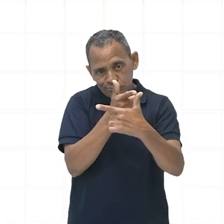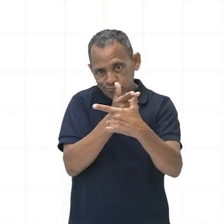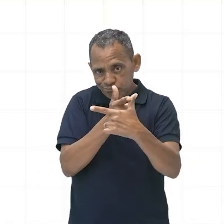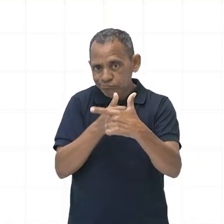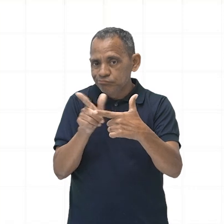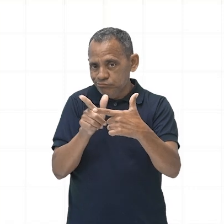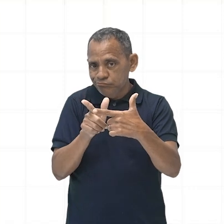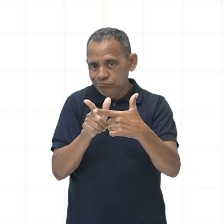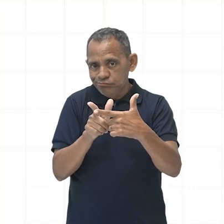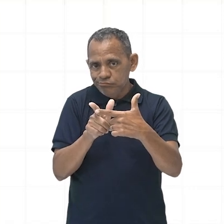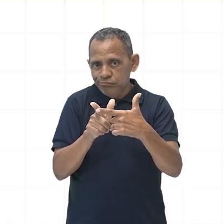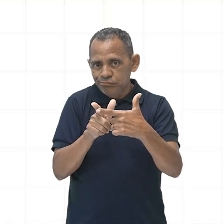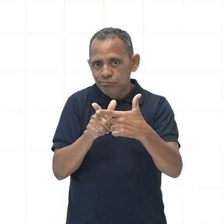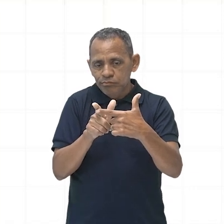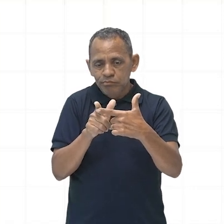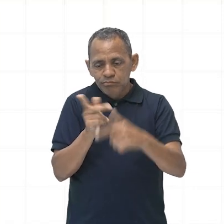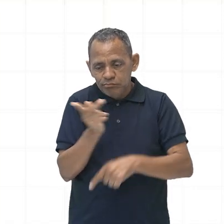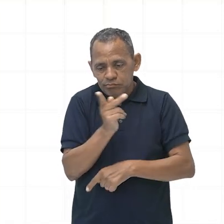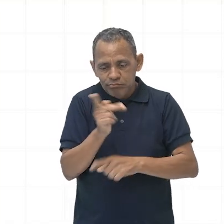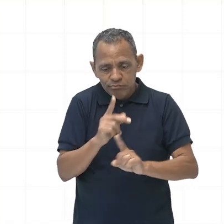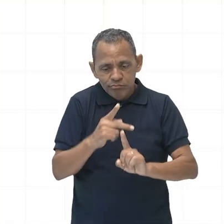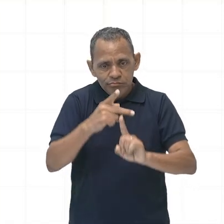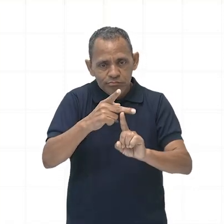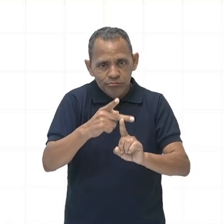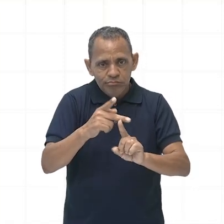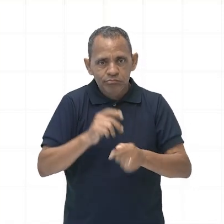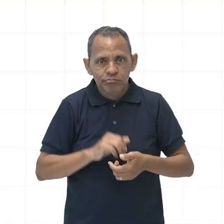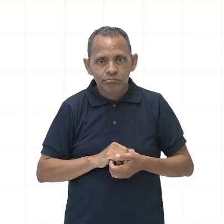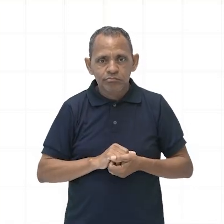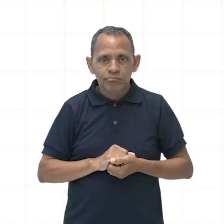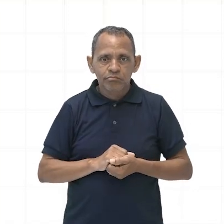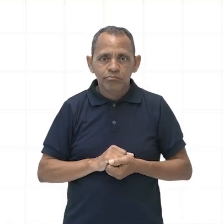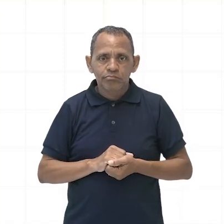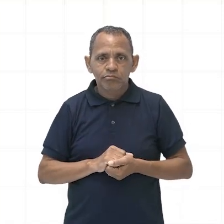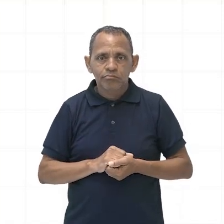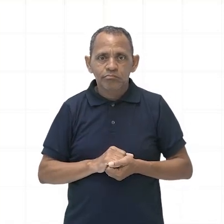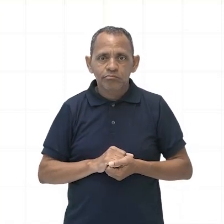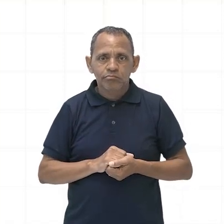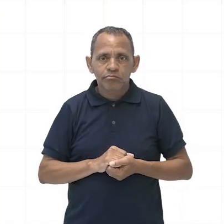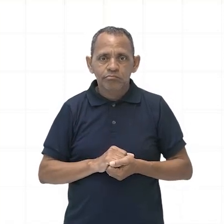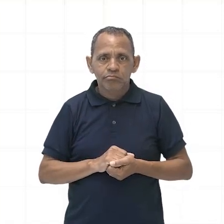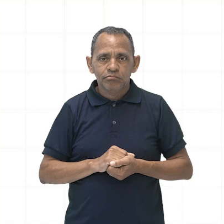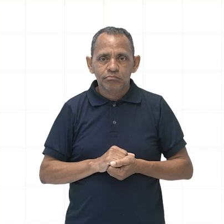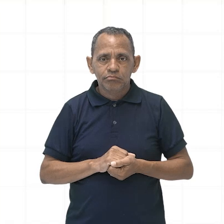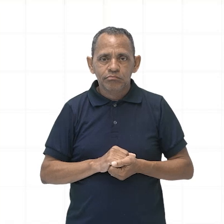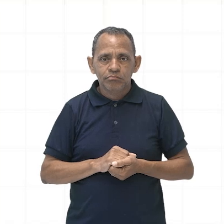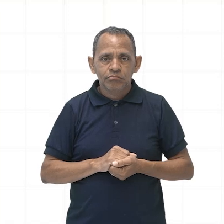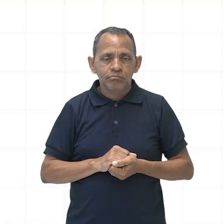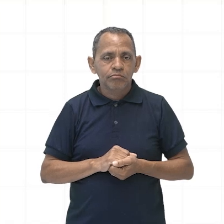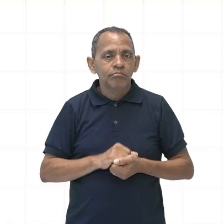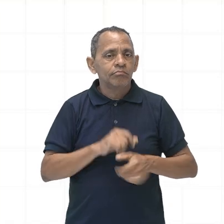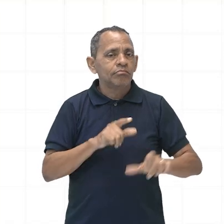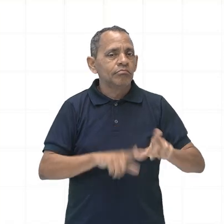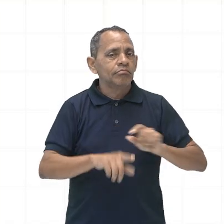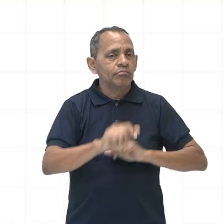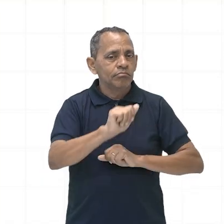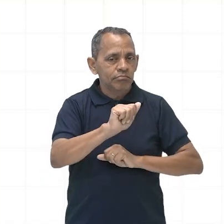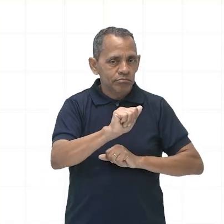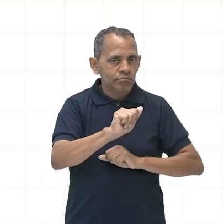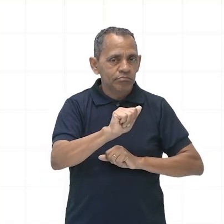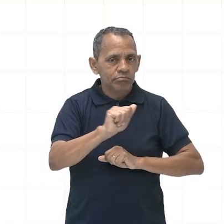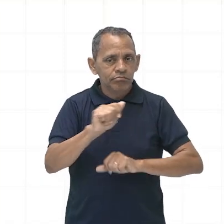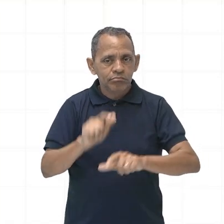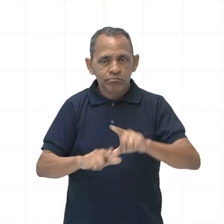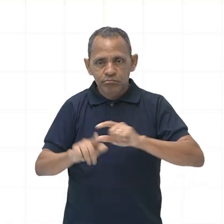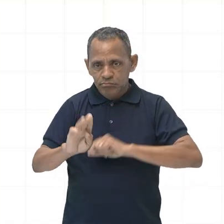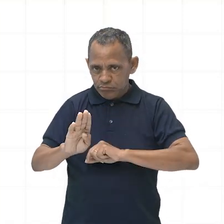divisão, né, de duas potências, né? Então, aqui também nós temos a letra A e a